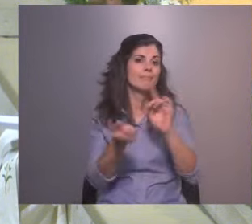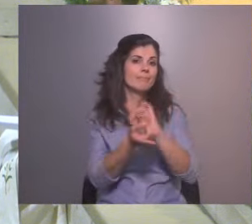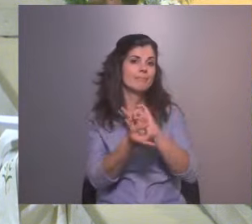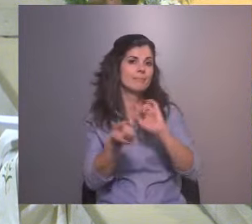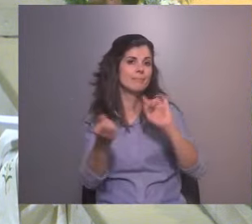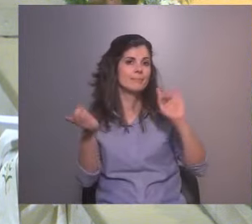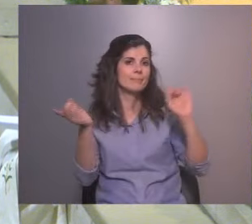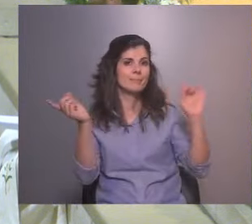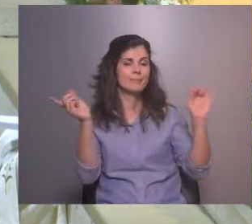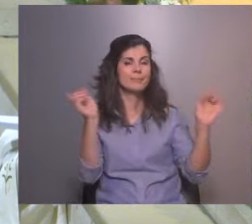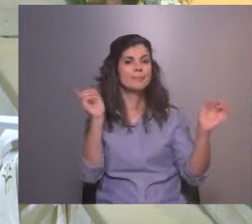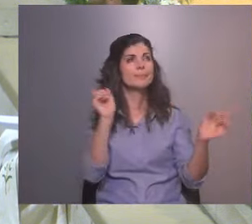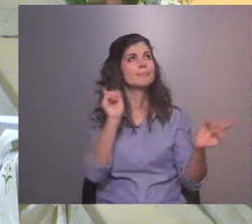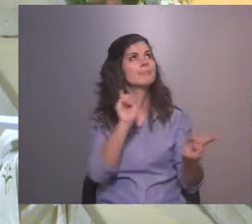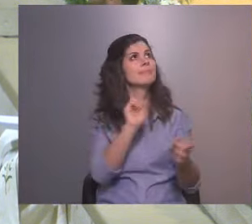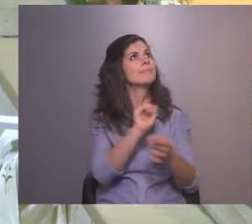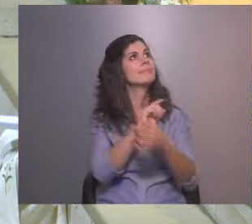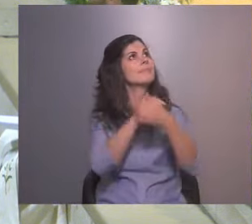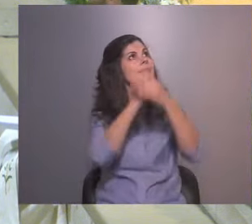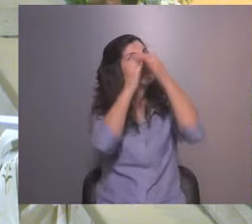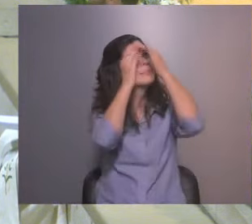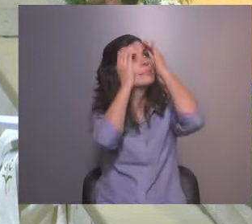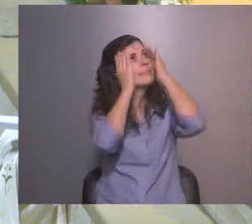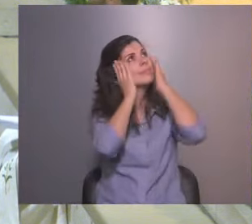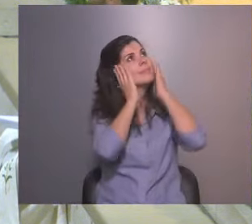pecadores e em